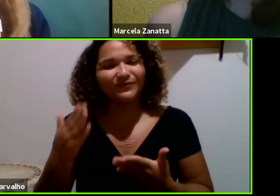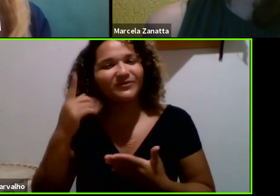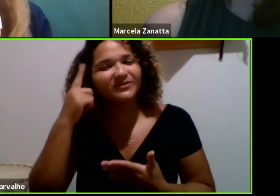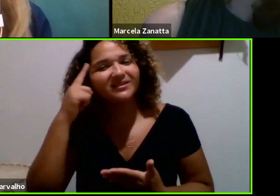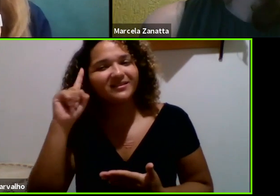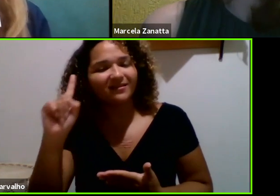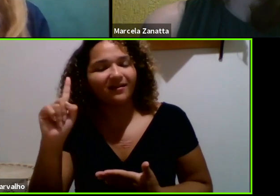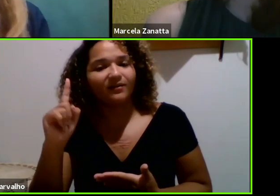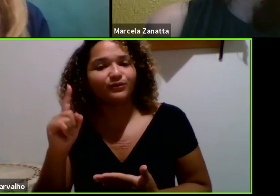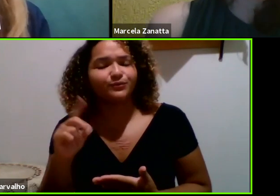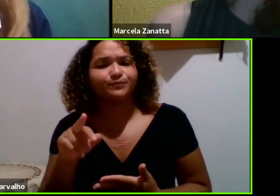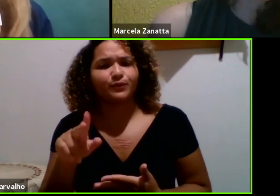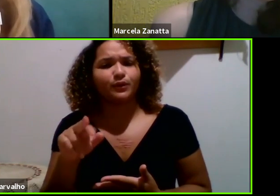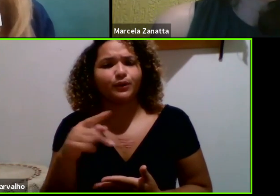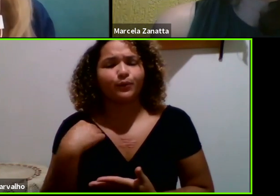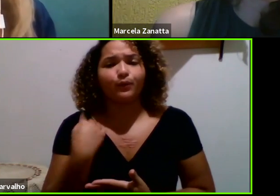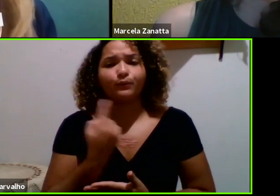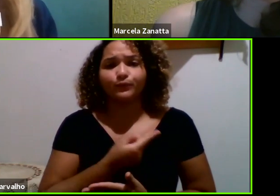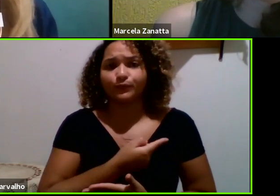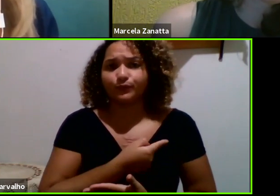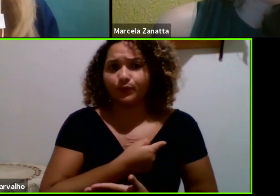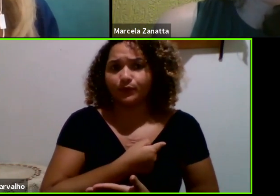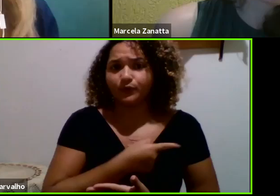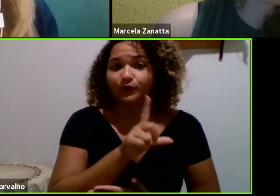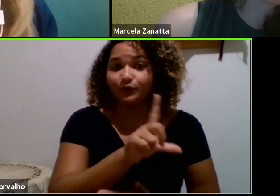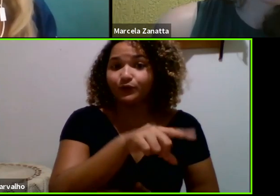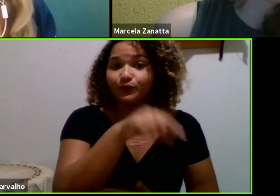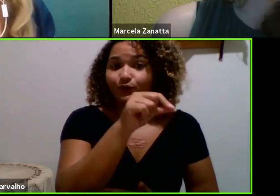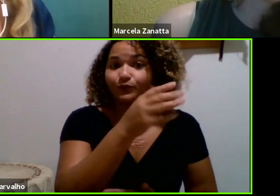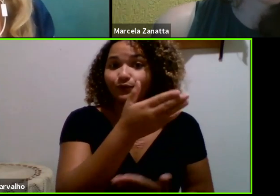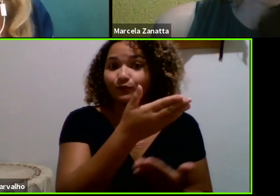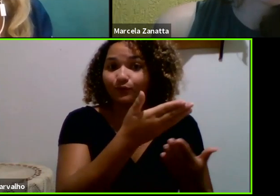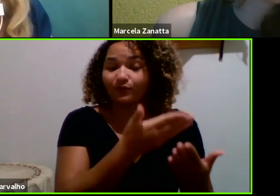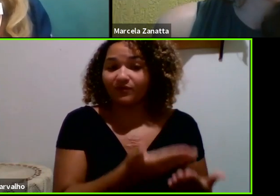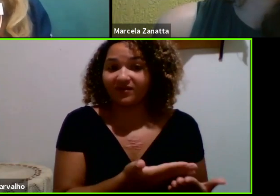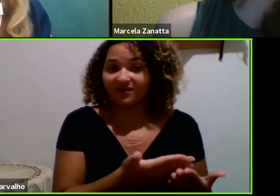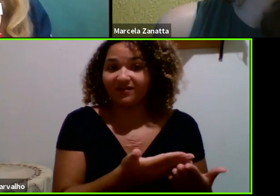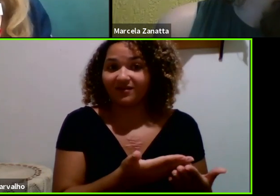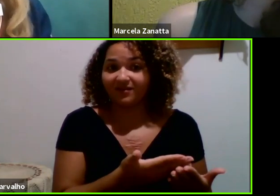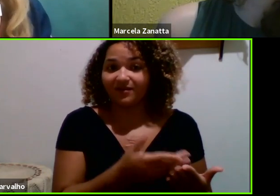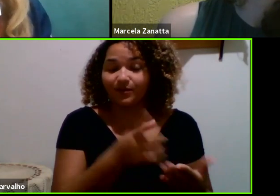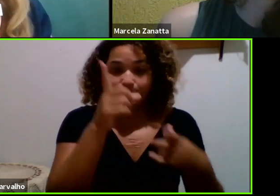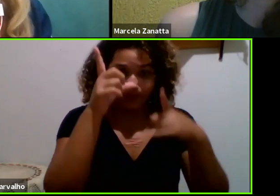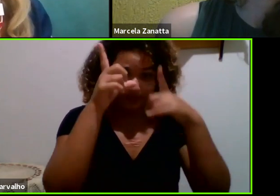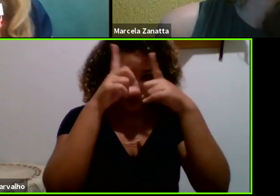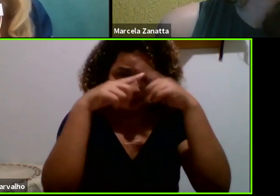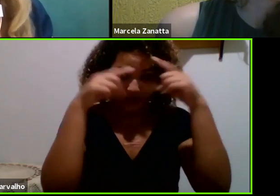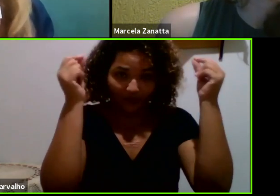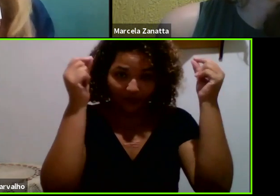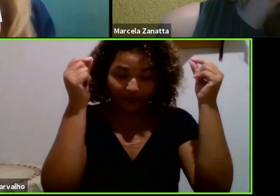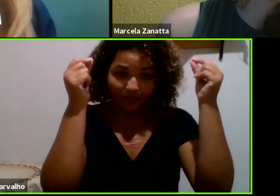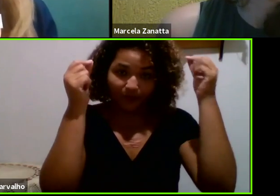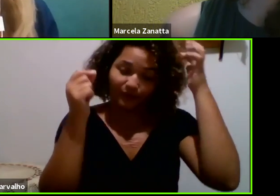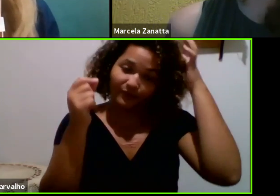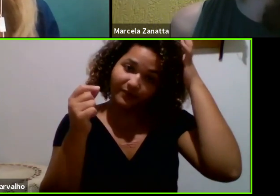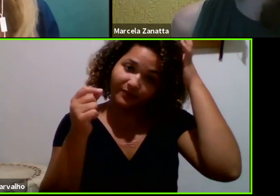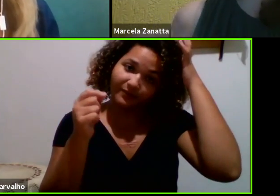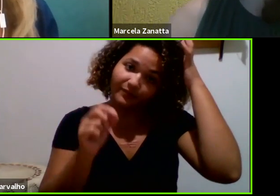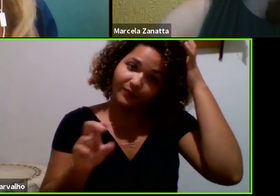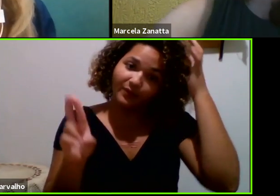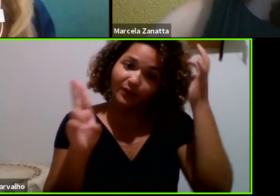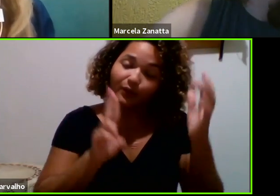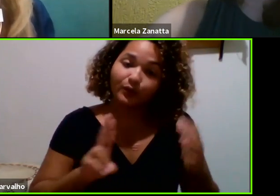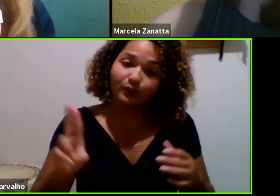nós, optamos por esse modelo de formação do enfermeiro que utiliza a